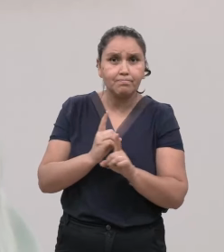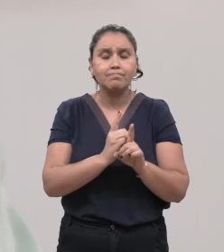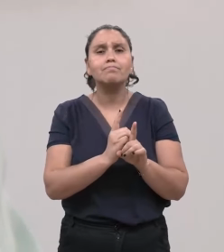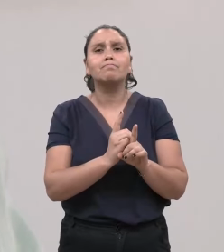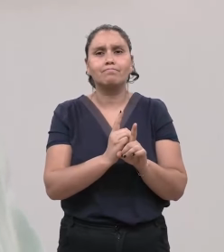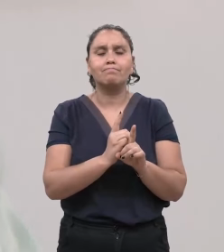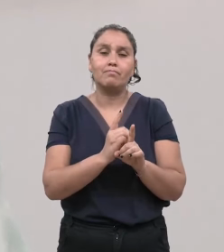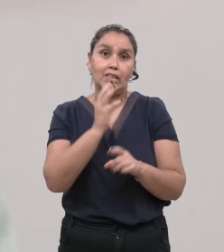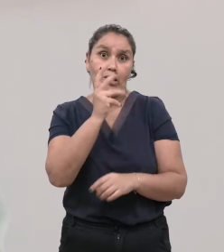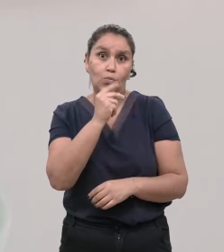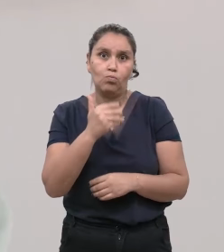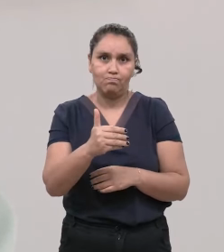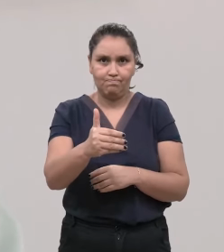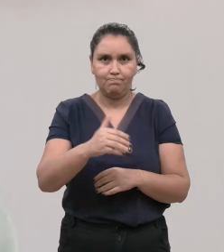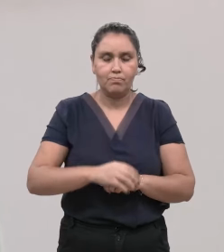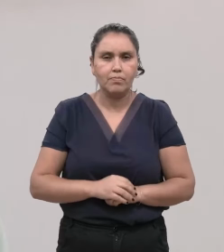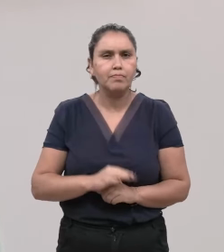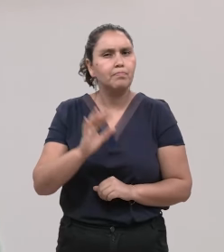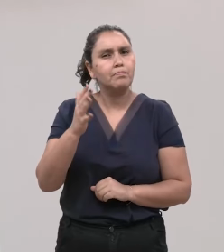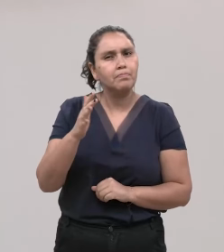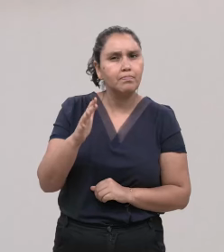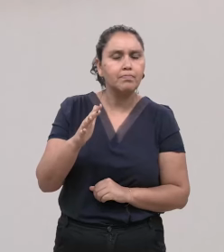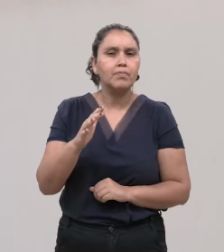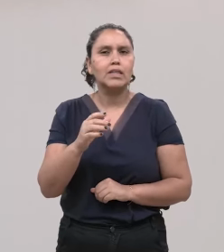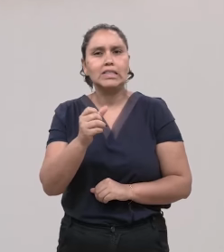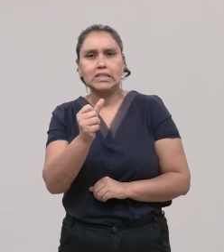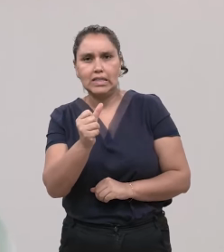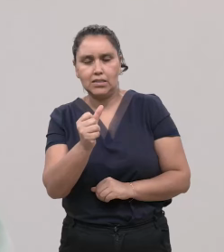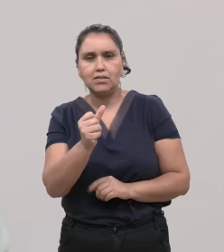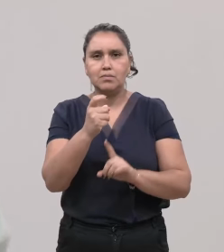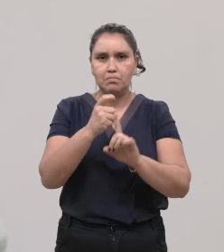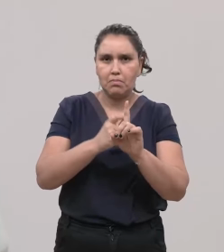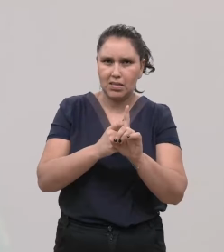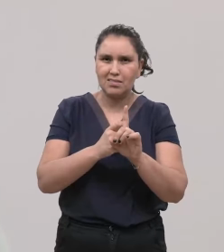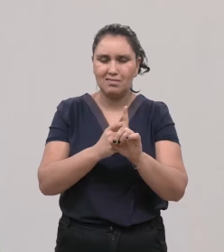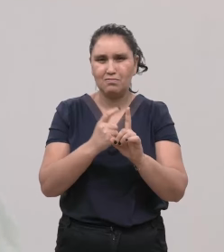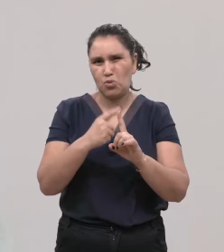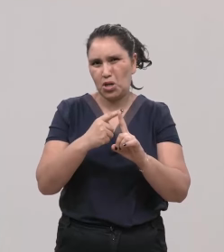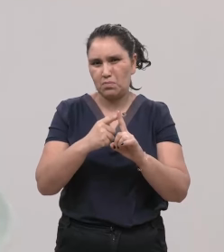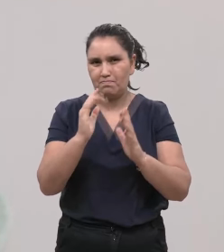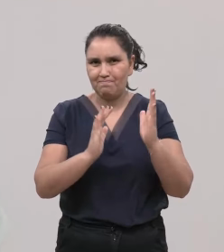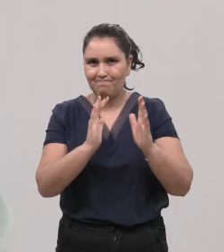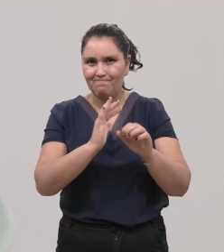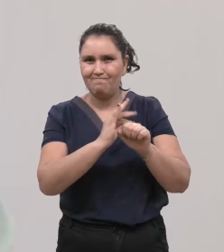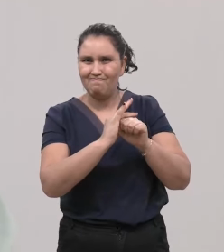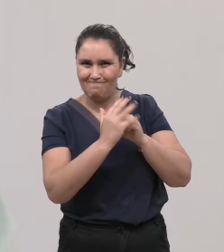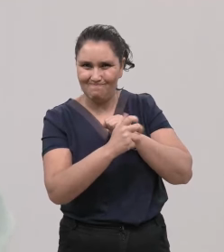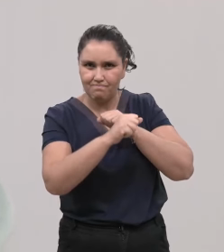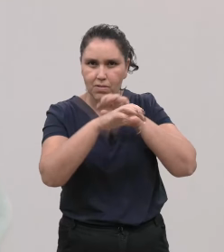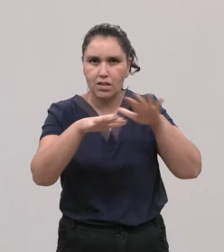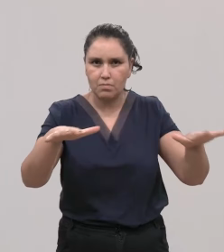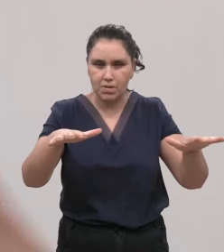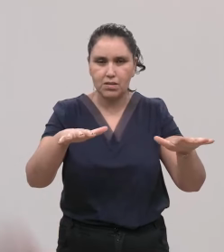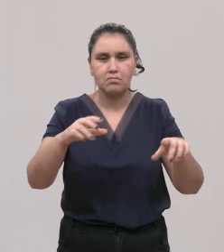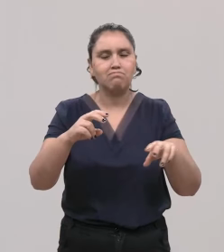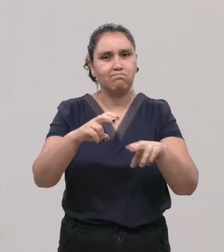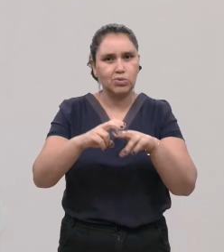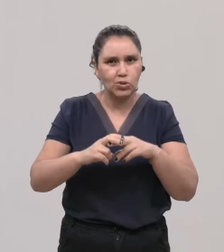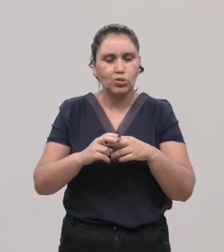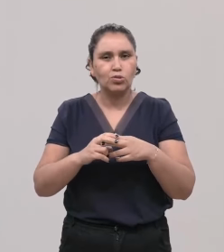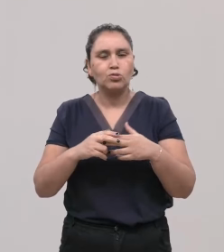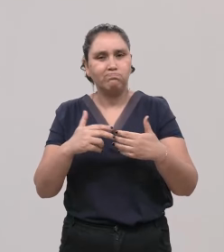que normalmente é. Como a gente estava em período de pandemia, a gente demorou em torno de 6 meses de receber realmente o laudo diagnóstico dele. Então, todo